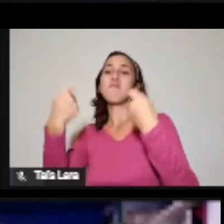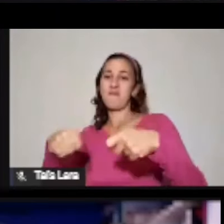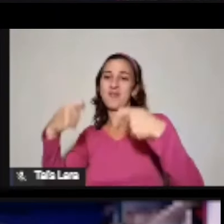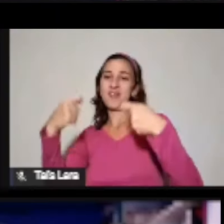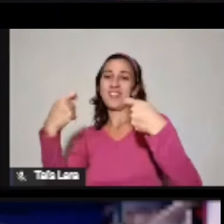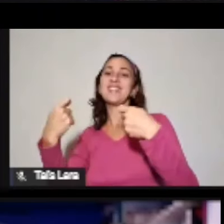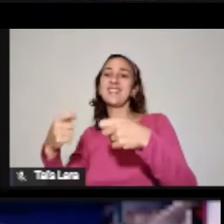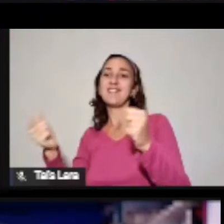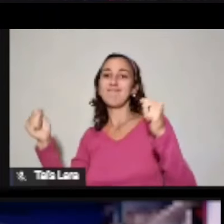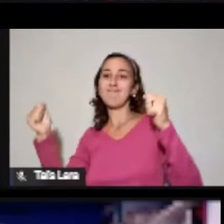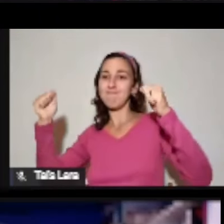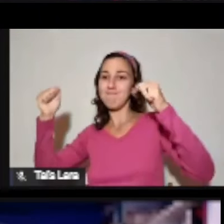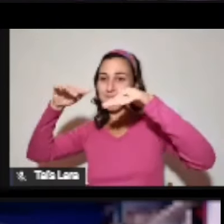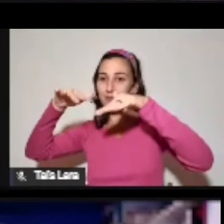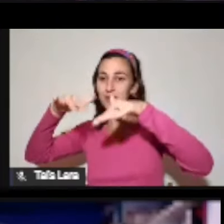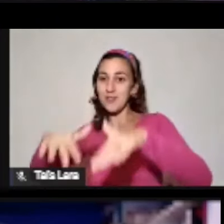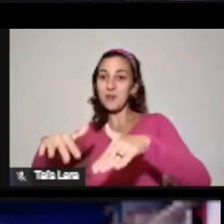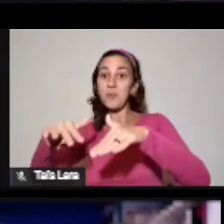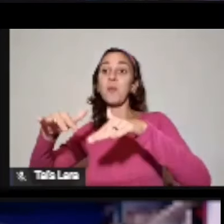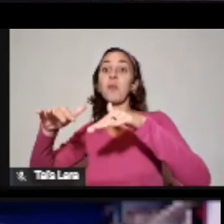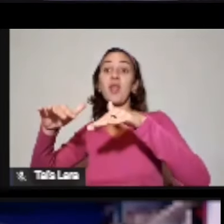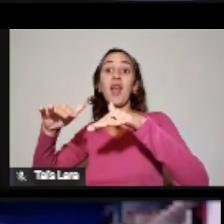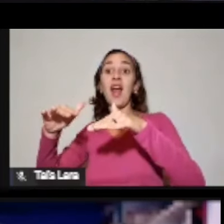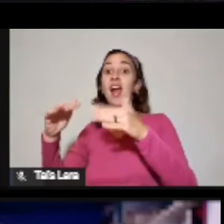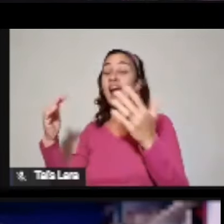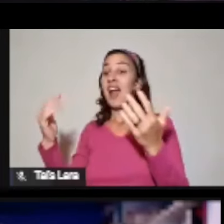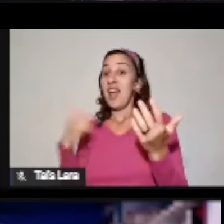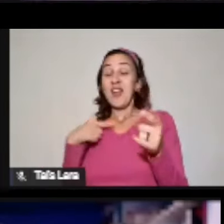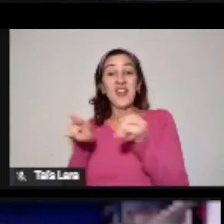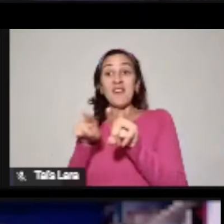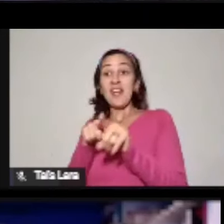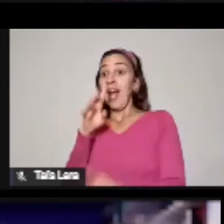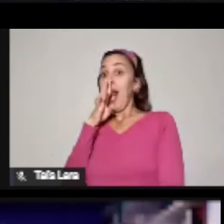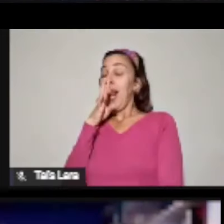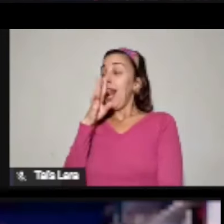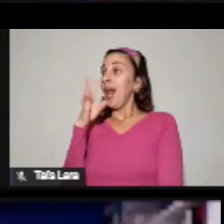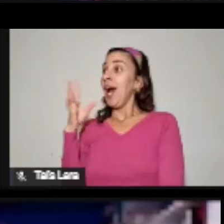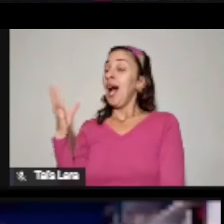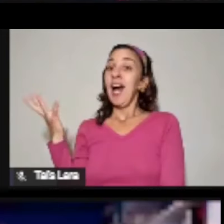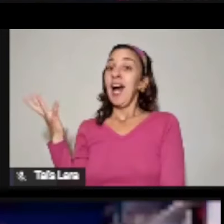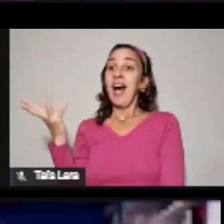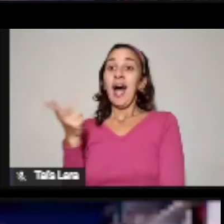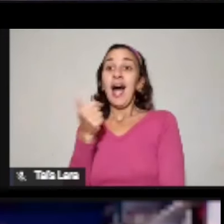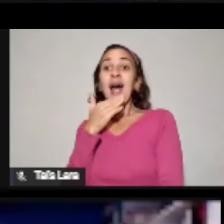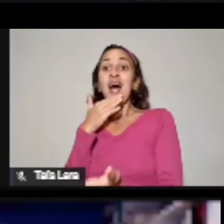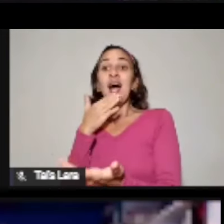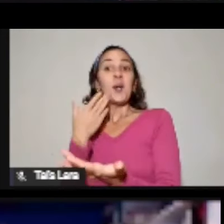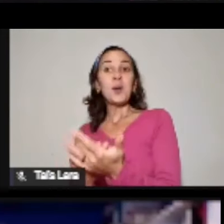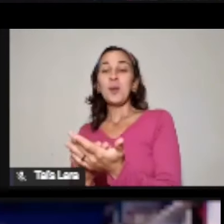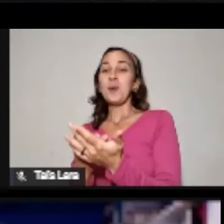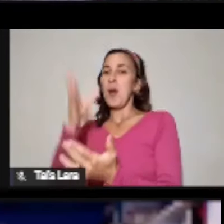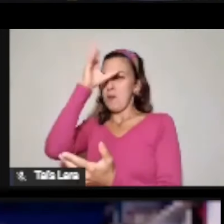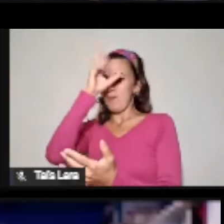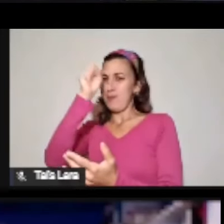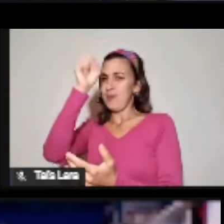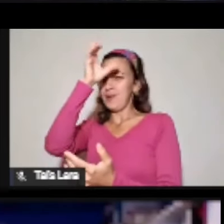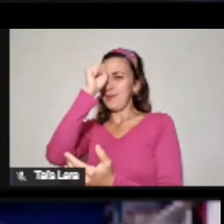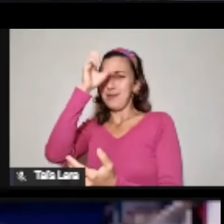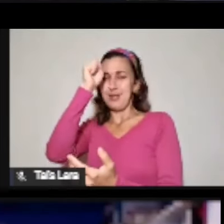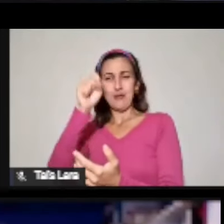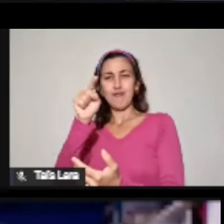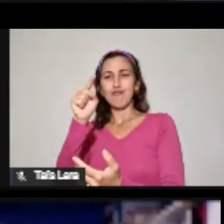em Libras, né? Então, eu tô aqui com essa cara também, encantada, aprendendo com você, aprendendo com Bruna, que tinha um monte de